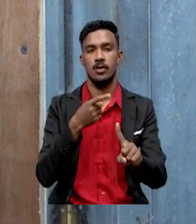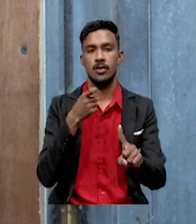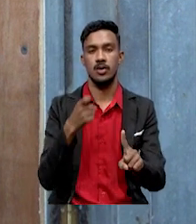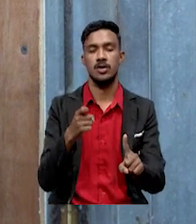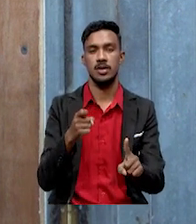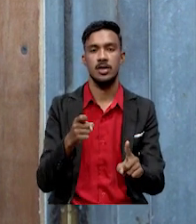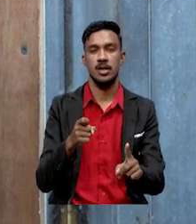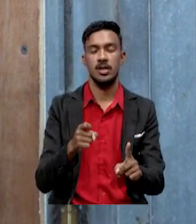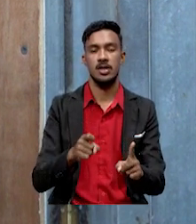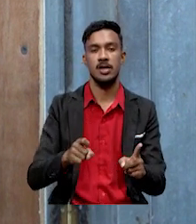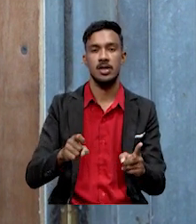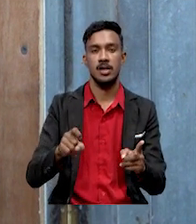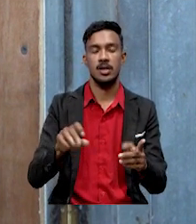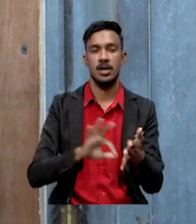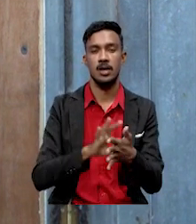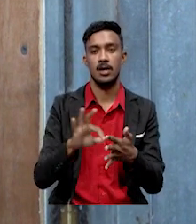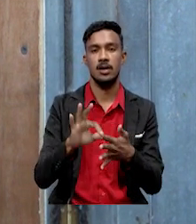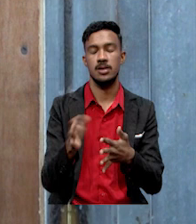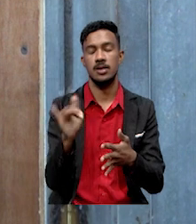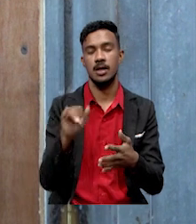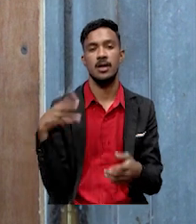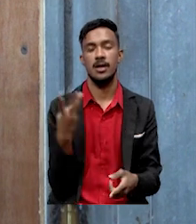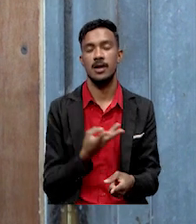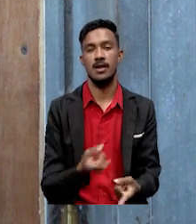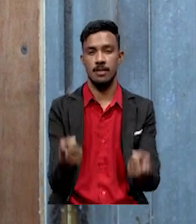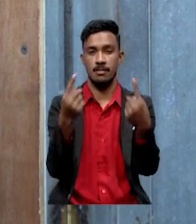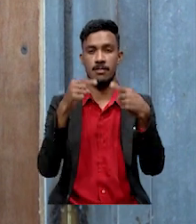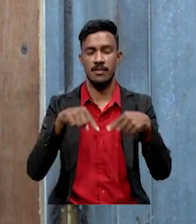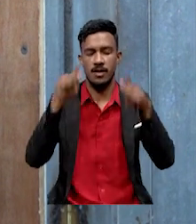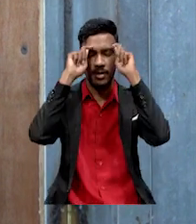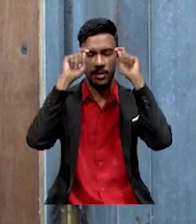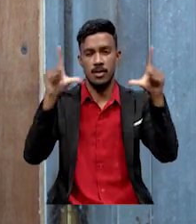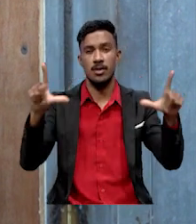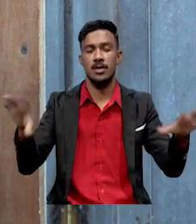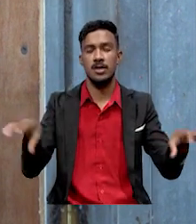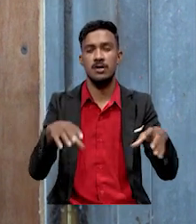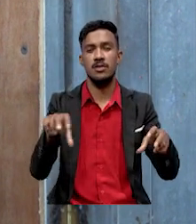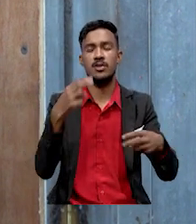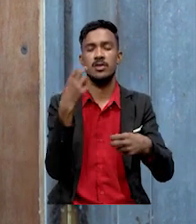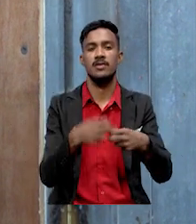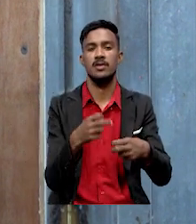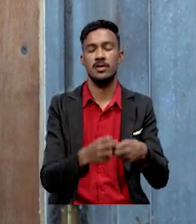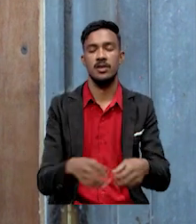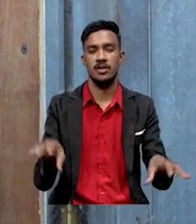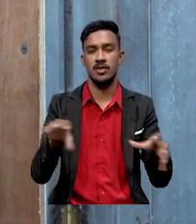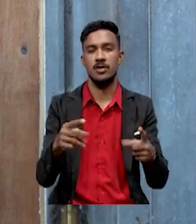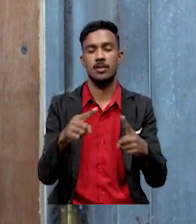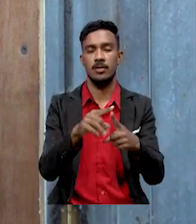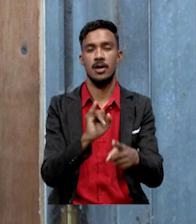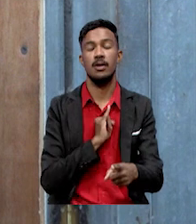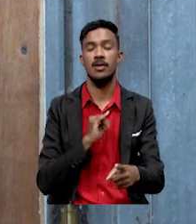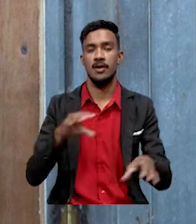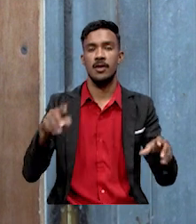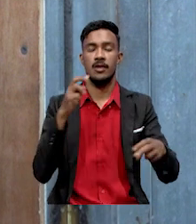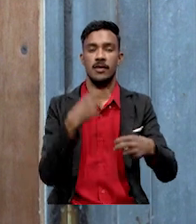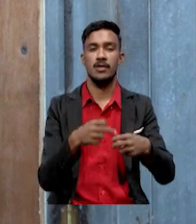fakultade sira ita fila fala mai Timor ne servisu araska los. Servisu mai hau ni araska tetep. Tambah sere muka